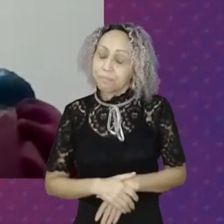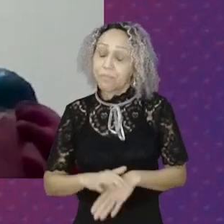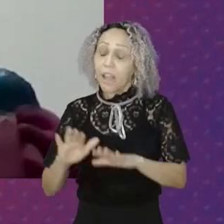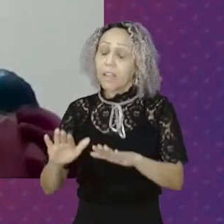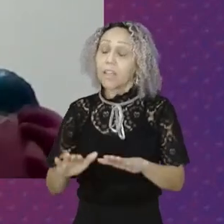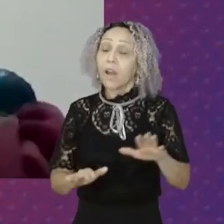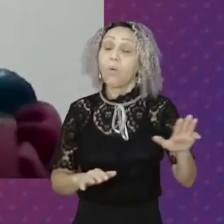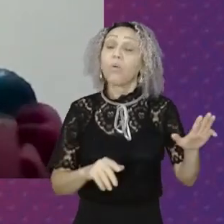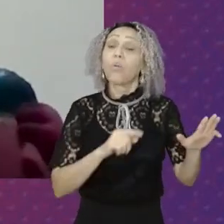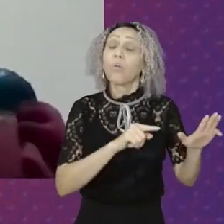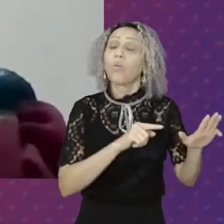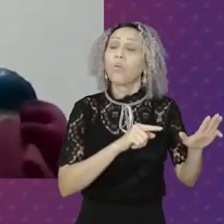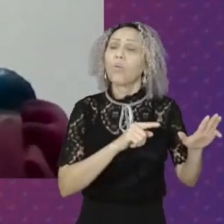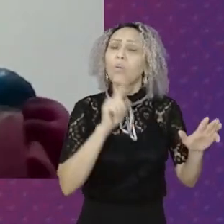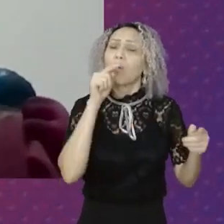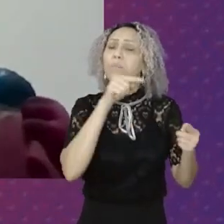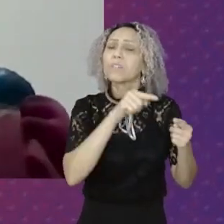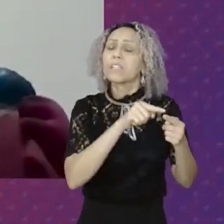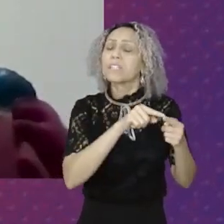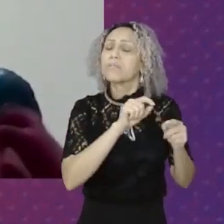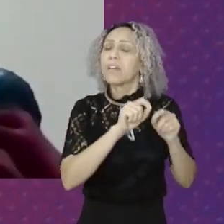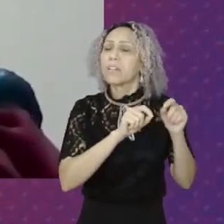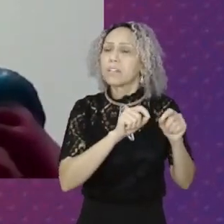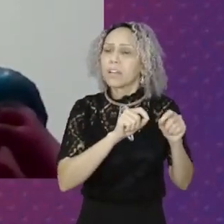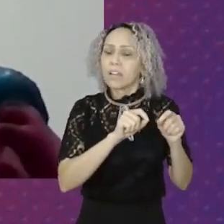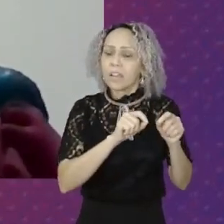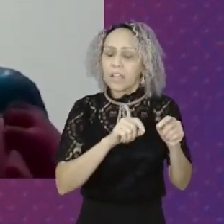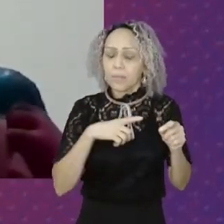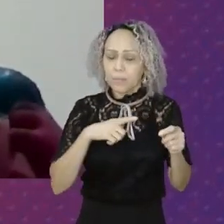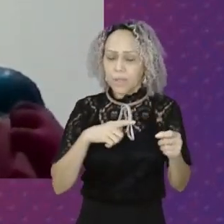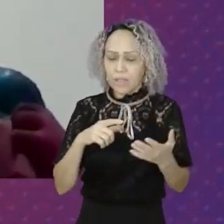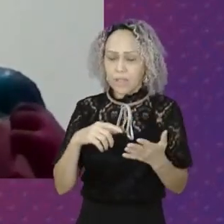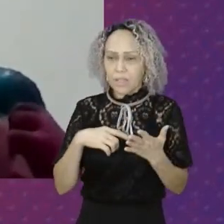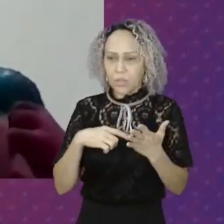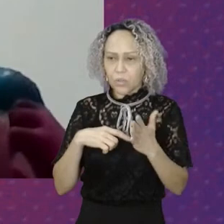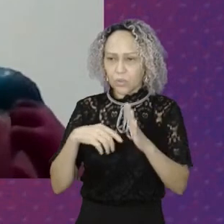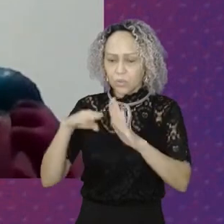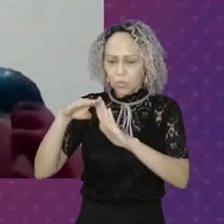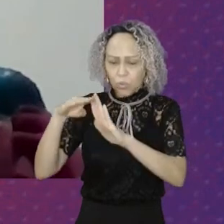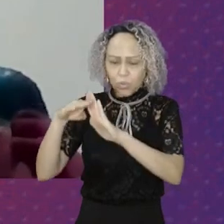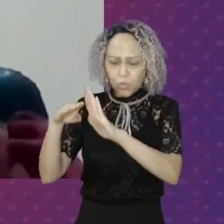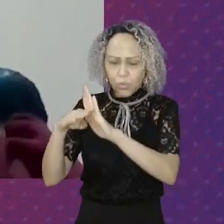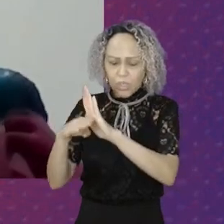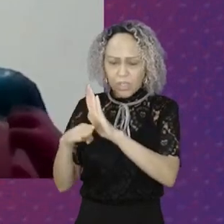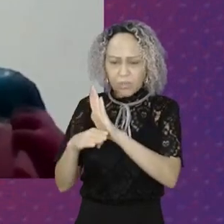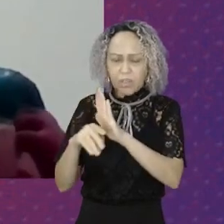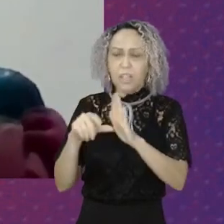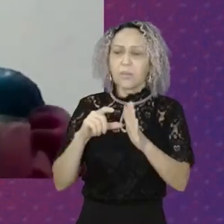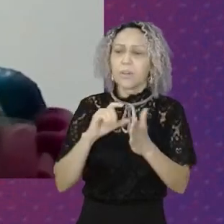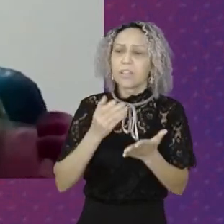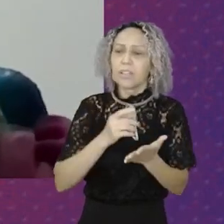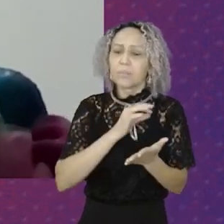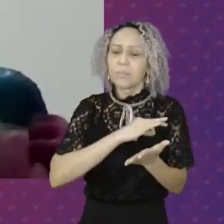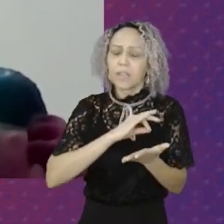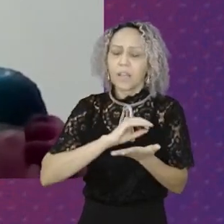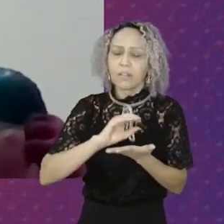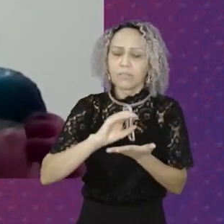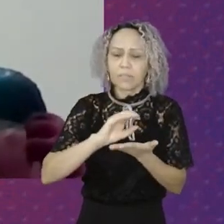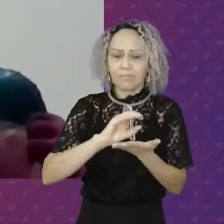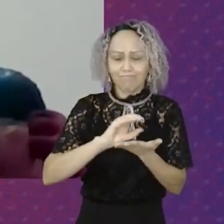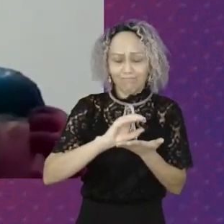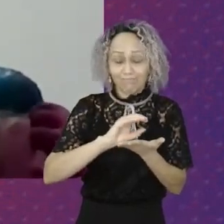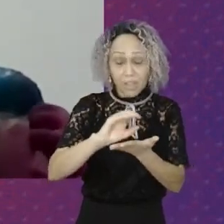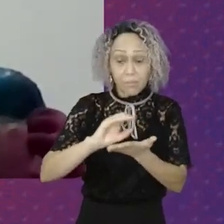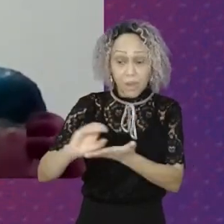momento, era de fato fazer uma unificação desses programas de transferência de renda que já existia, transformando em um único